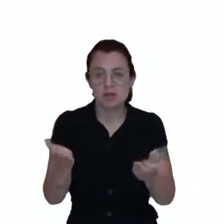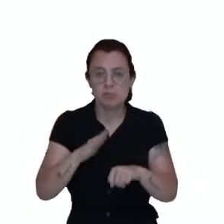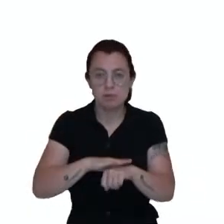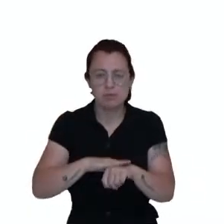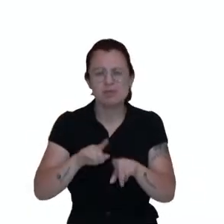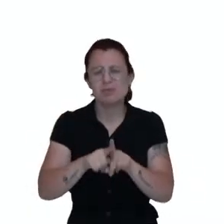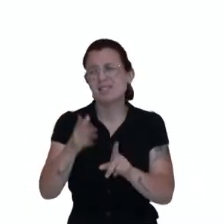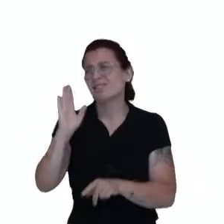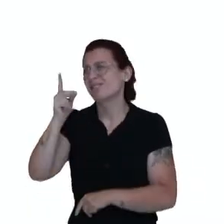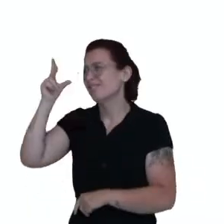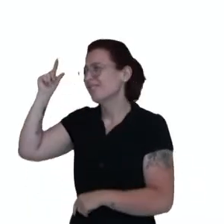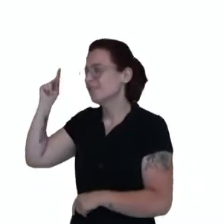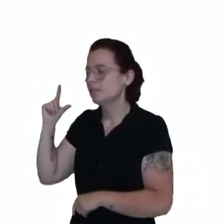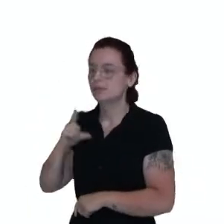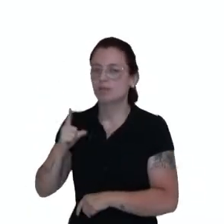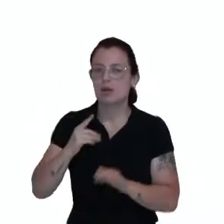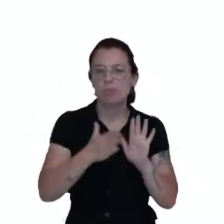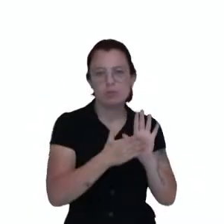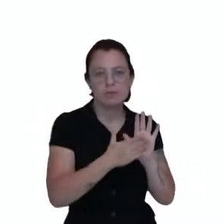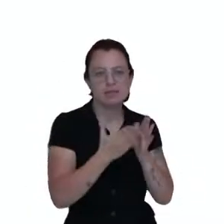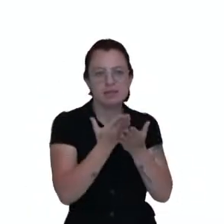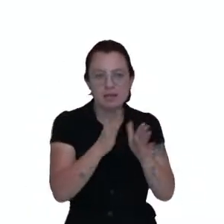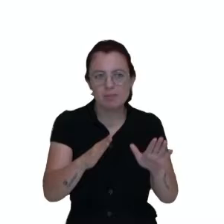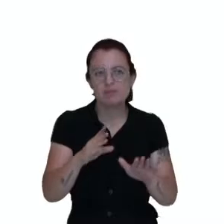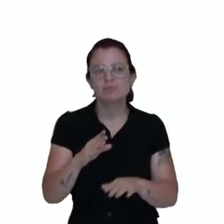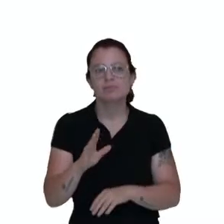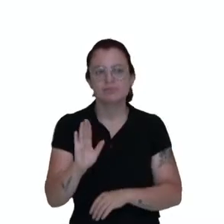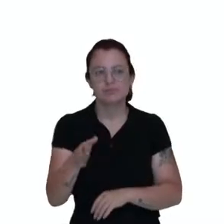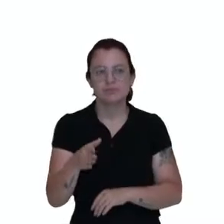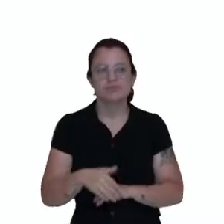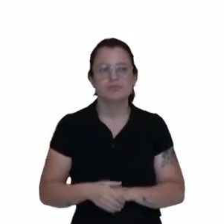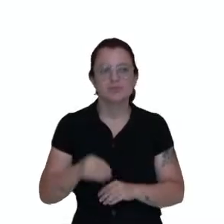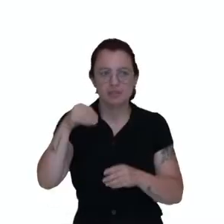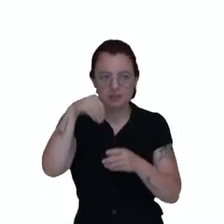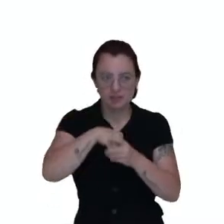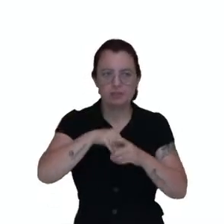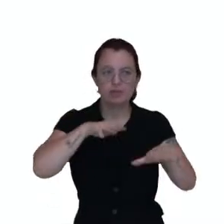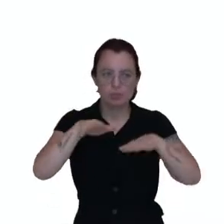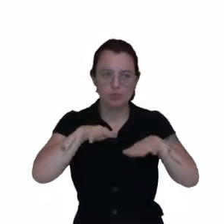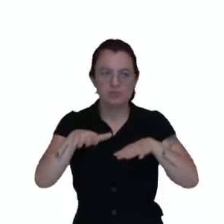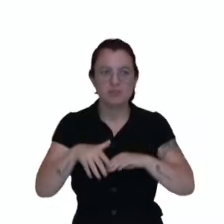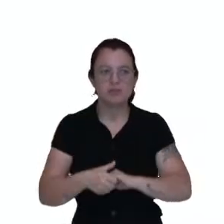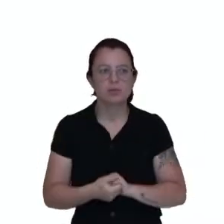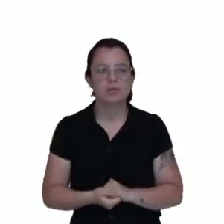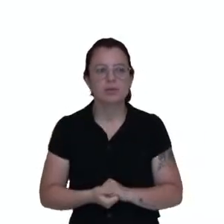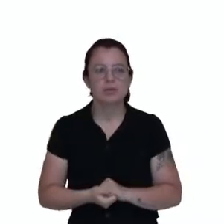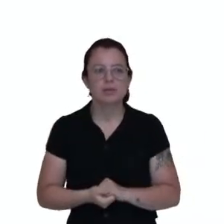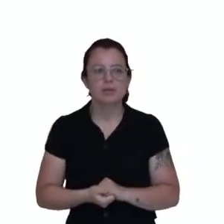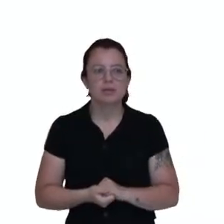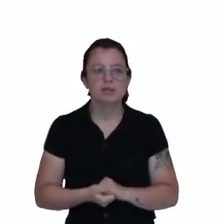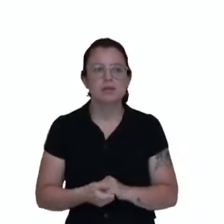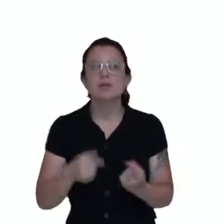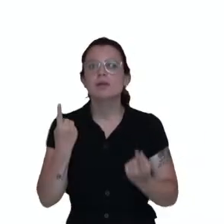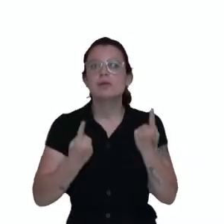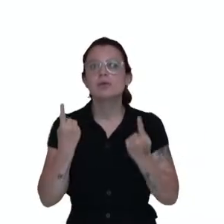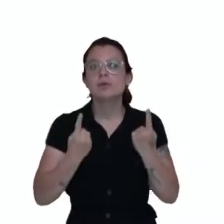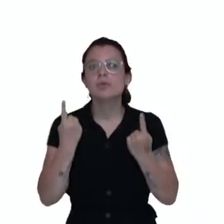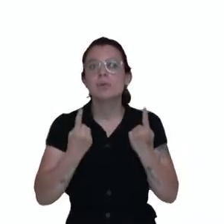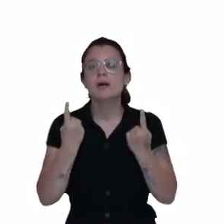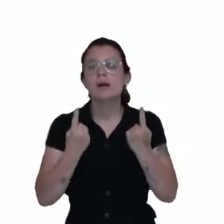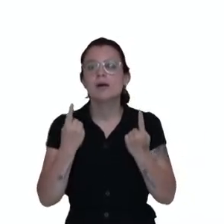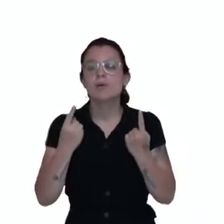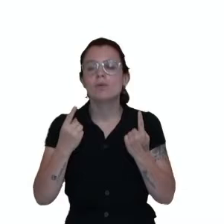já existia a proposta do fim dela há muito tempo, dentro do movimento tenentista. Quais fatores levaram